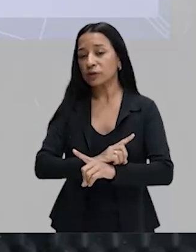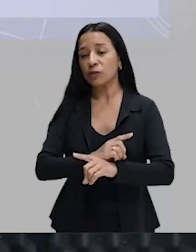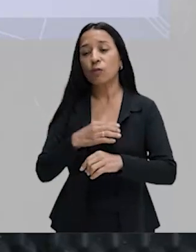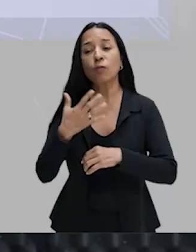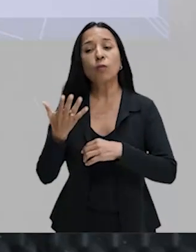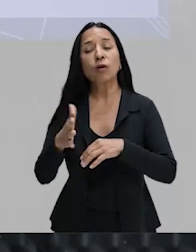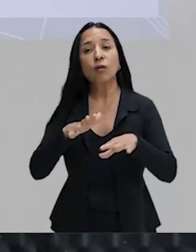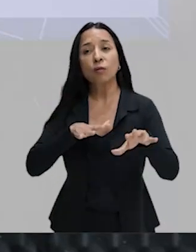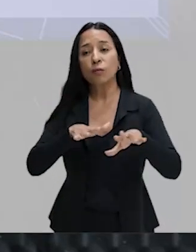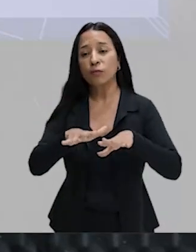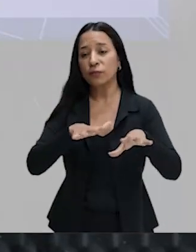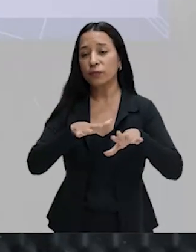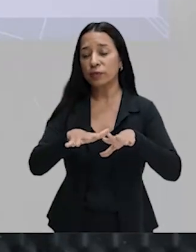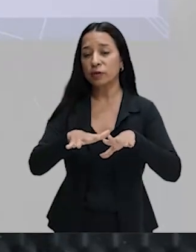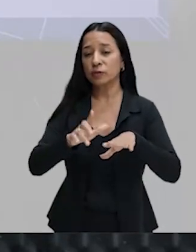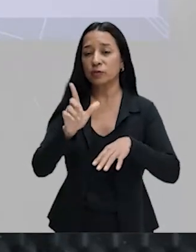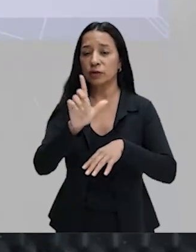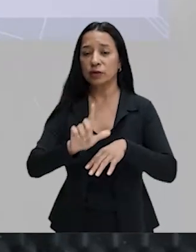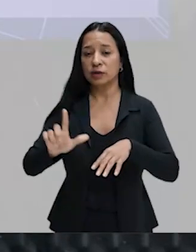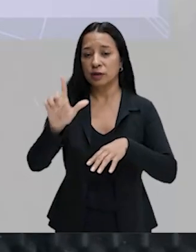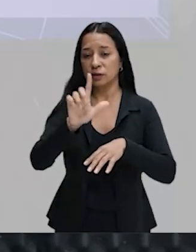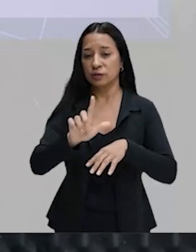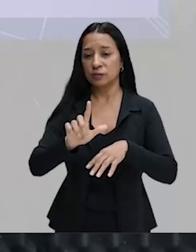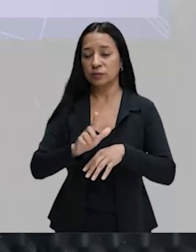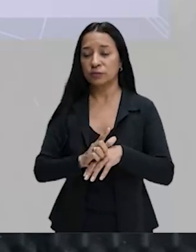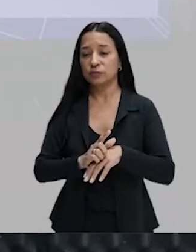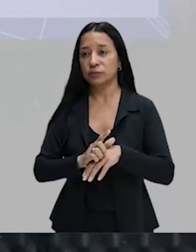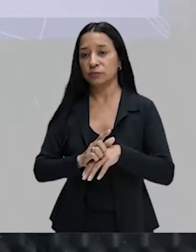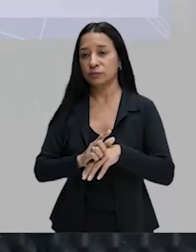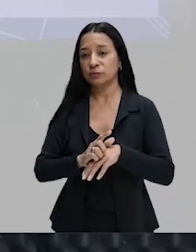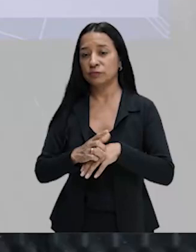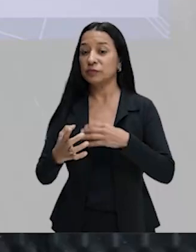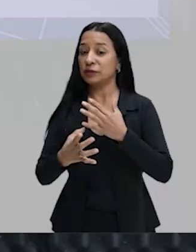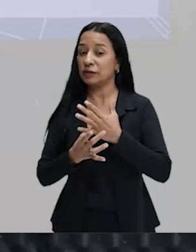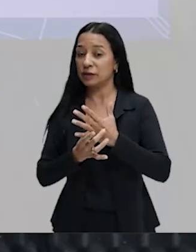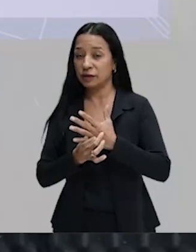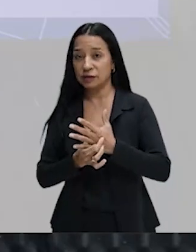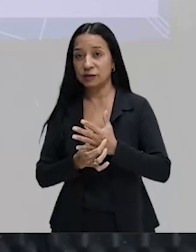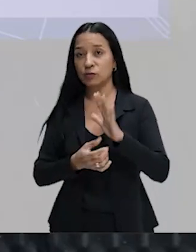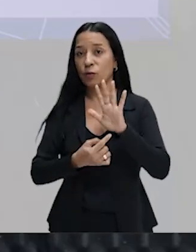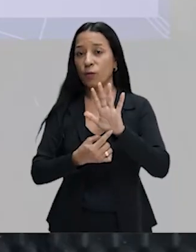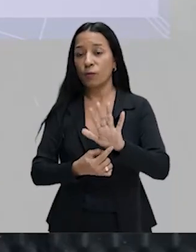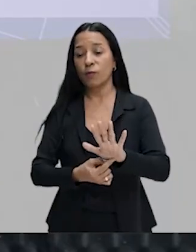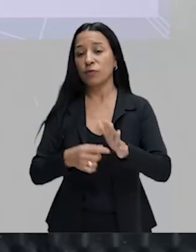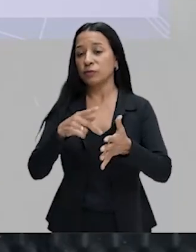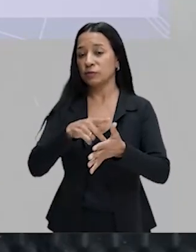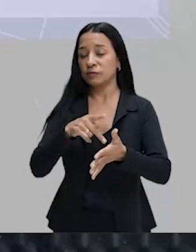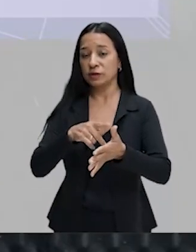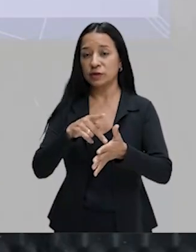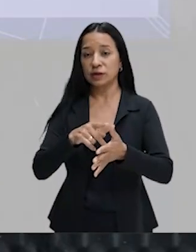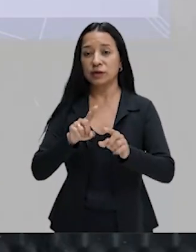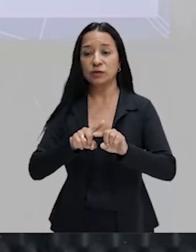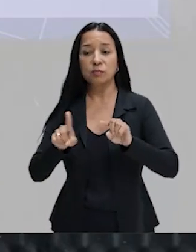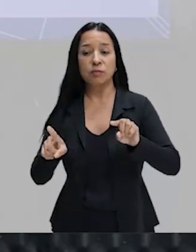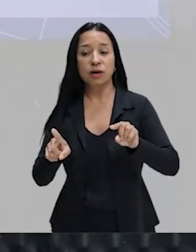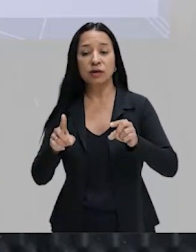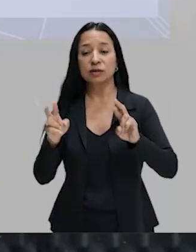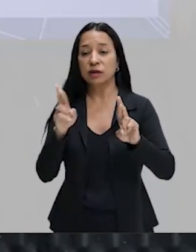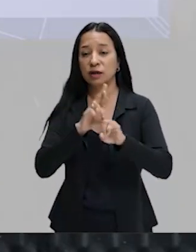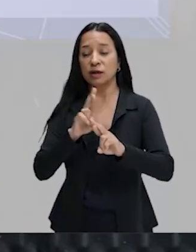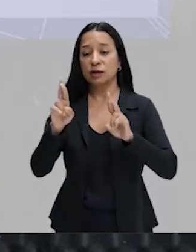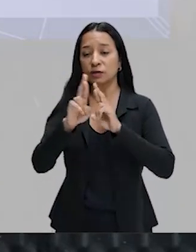literário? O nome está dizendo realismo, trata com realidade, vai se opor a quê? A subjetividade